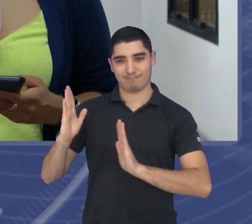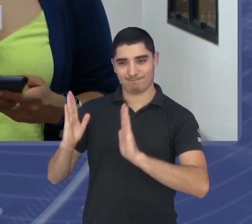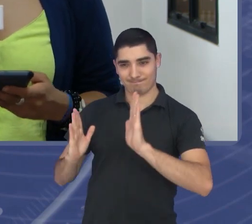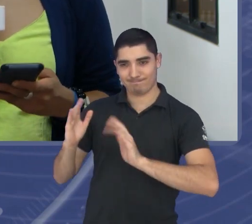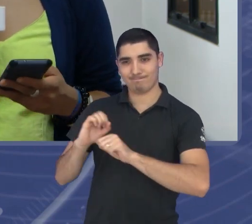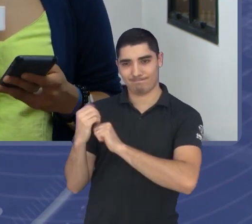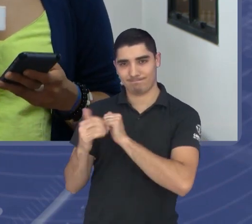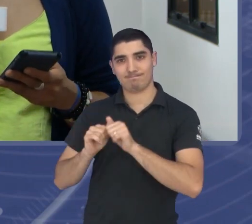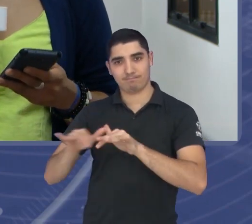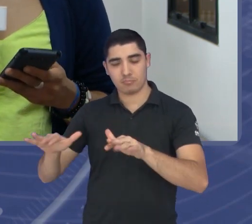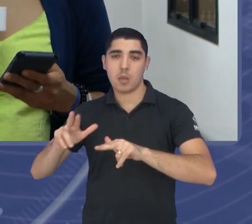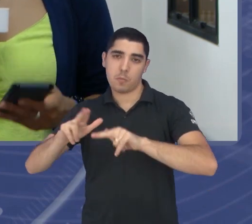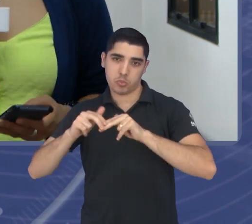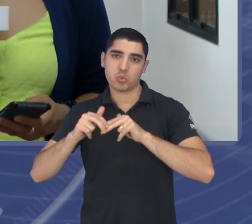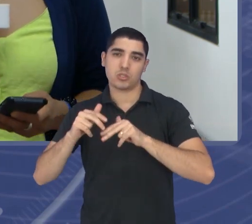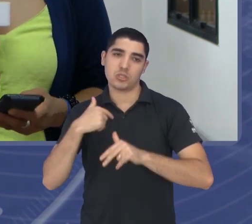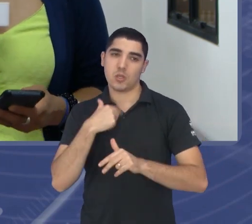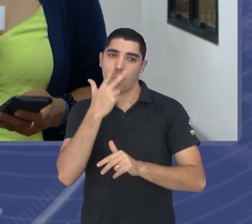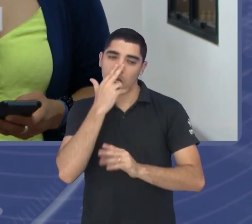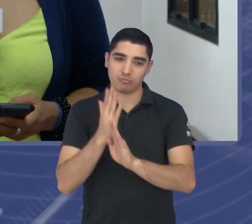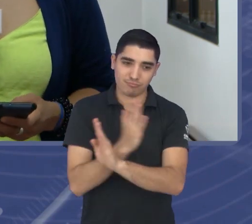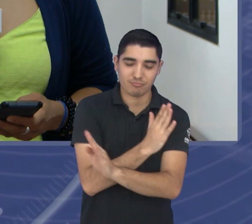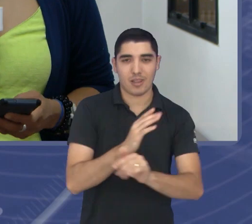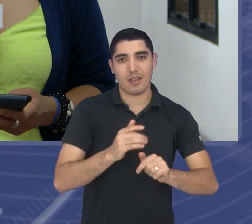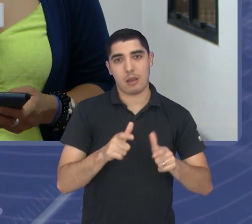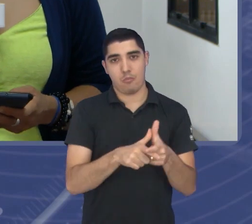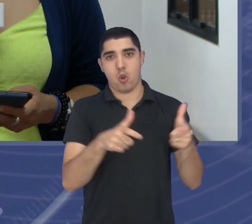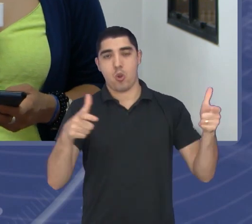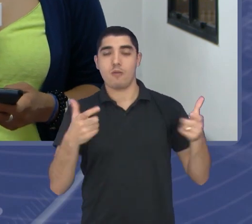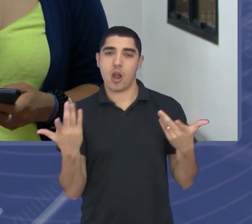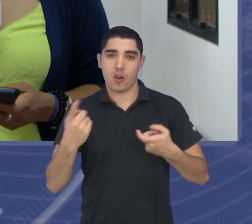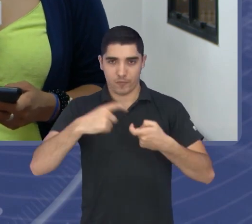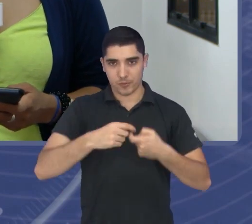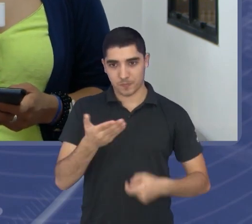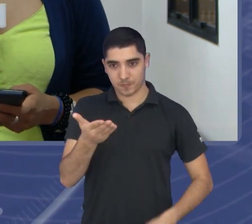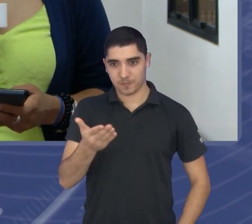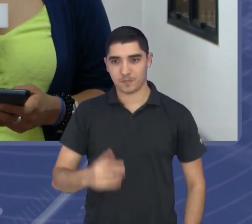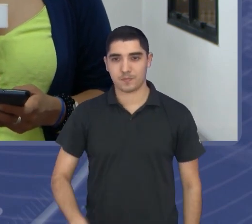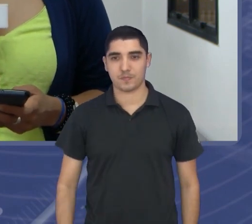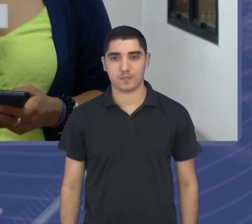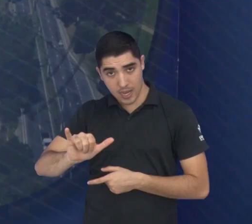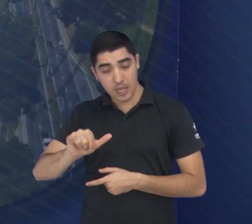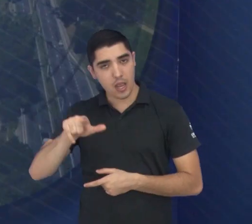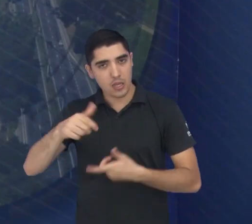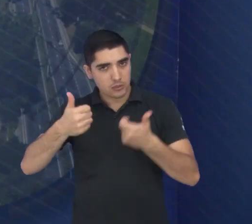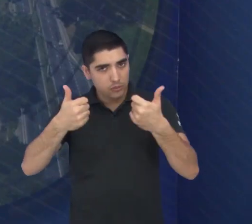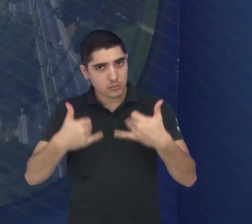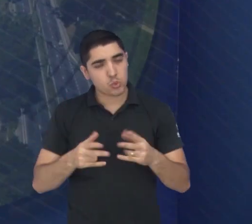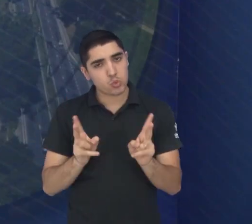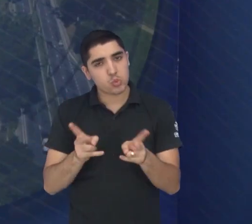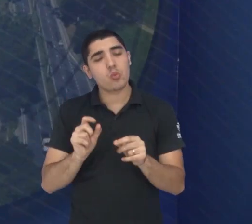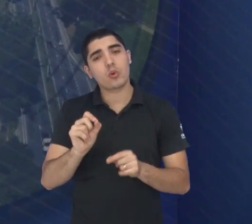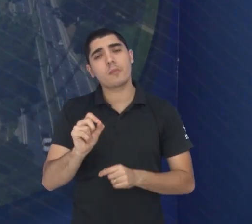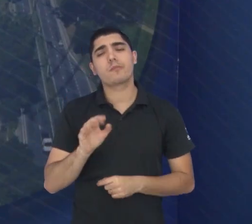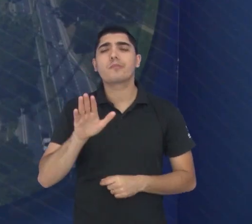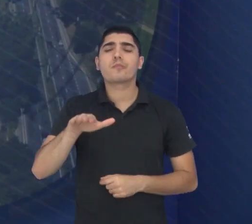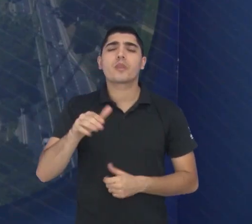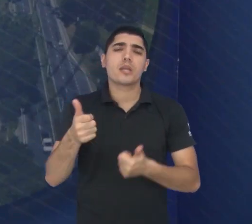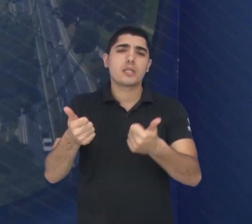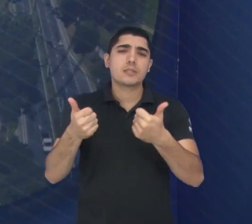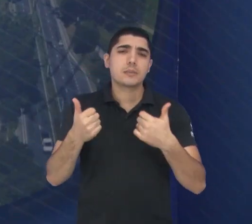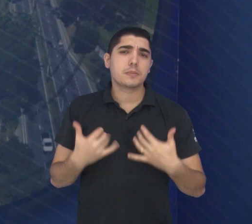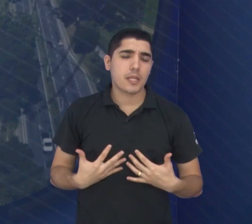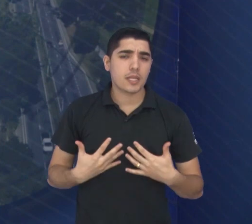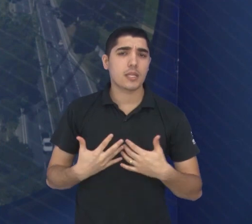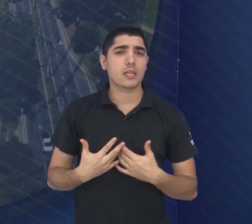Esses números terem crescido, né? Com certeza. Volto com você aí para o estúdio. Kelly, explica um pouquinho para a gente